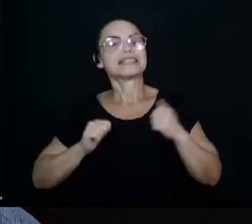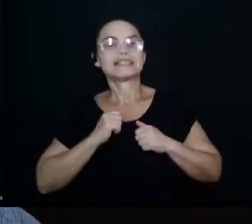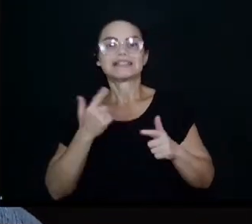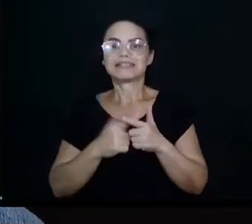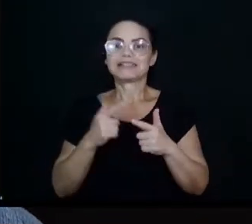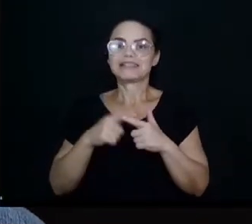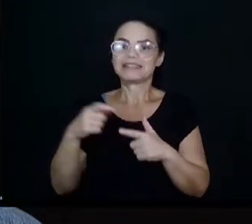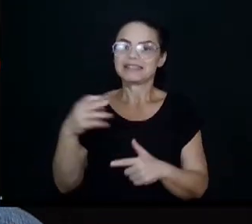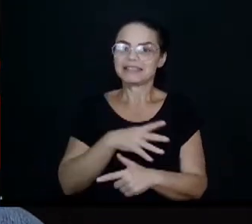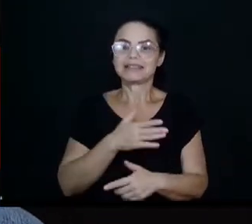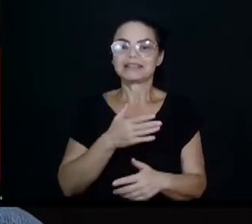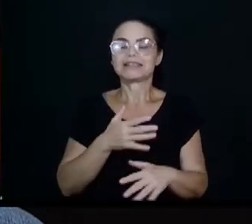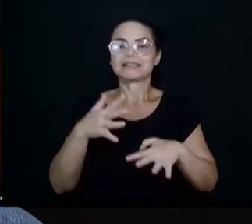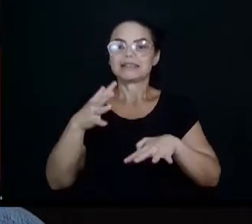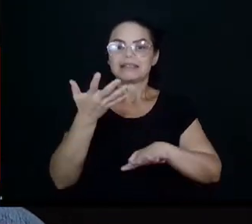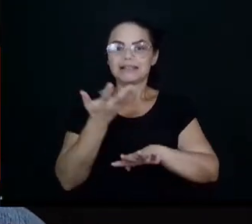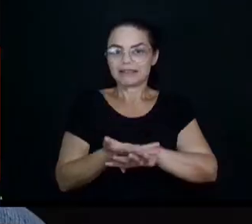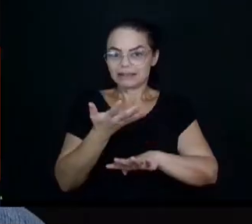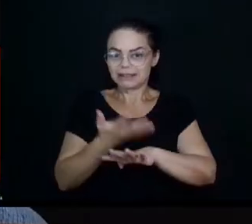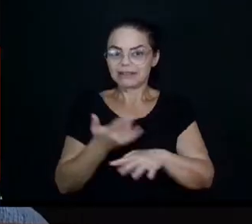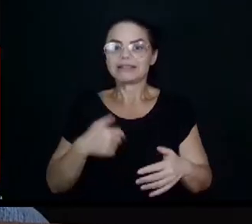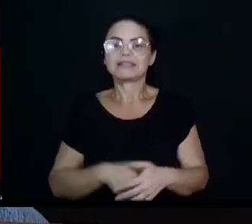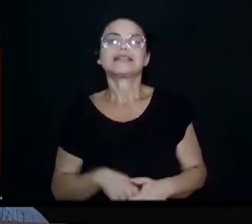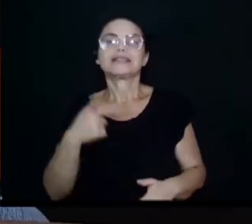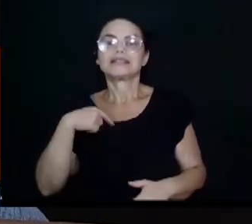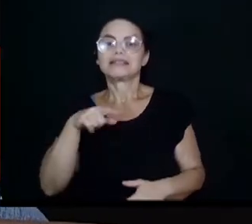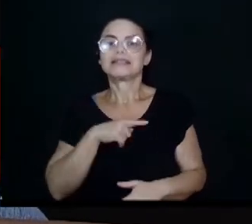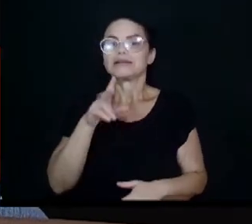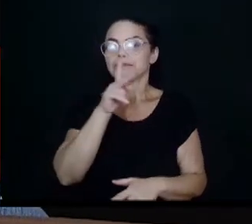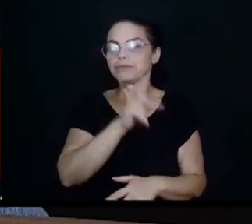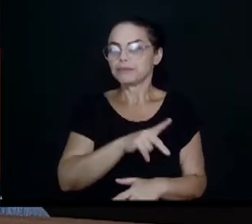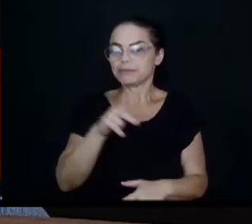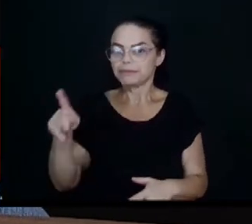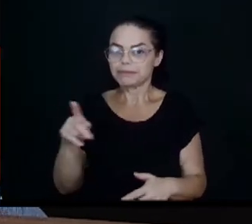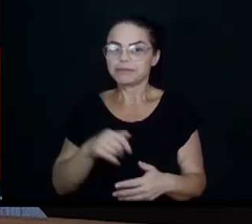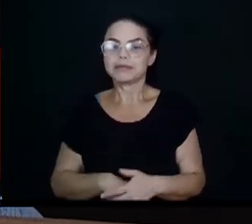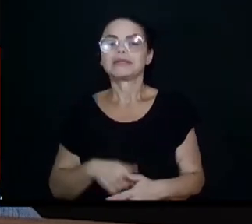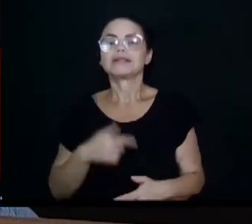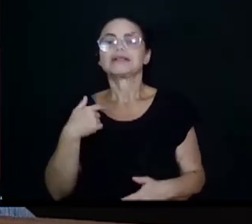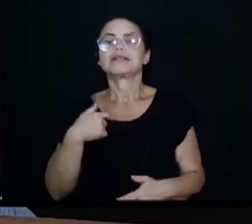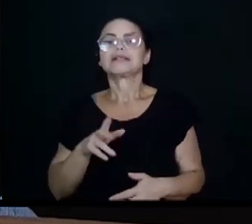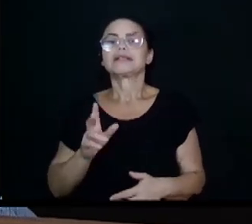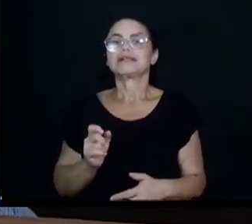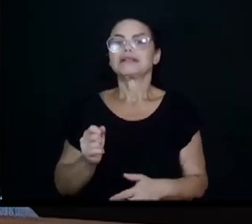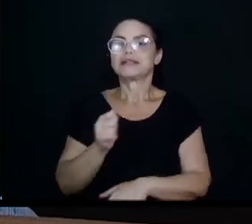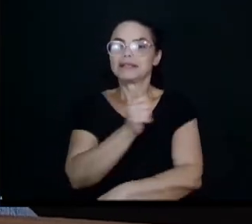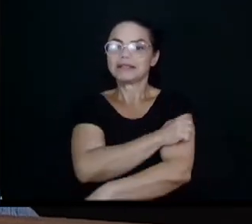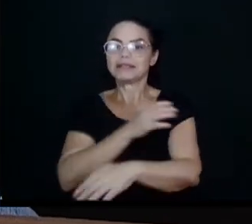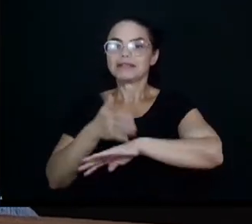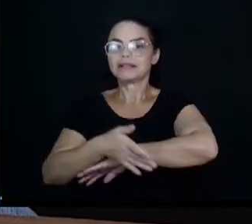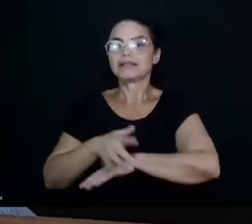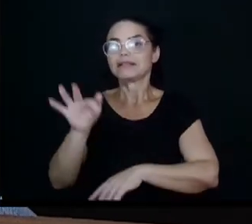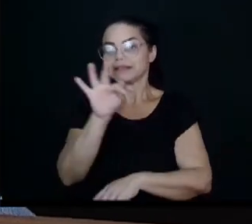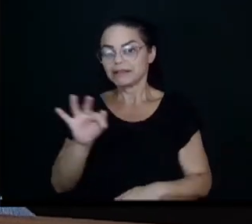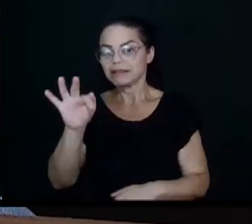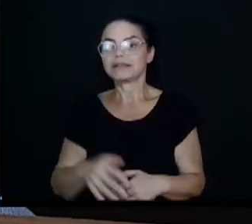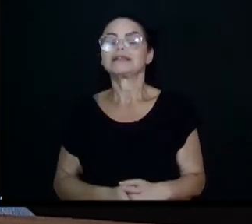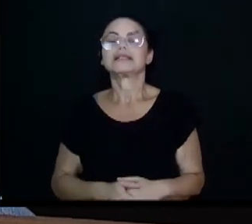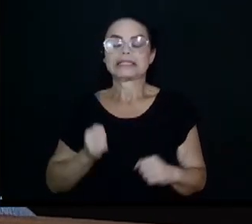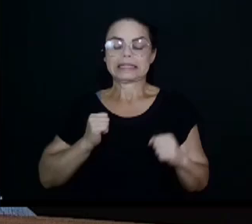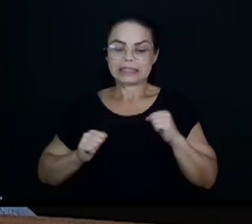disciplinas, novos professores, mas para aquele aluno que está chegando, está ingressando agora no ensino superior, essa ansiedade é ainda